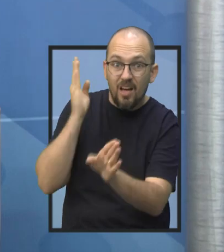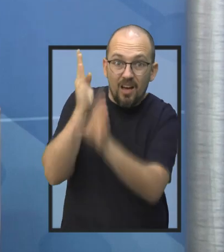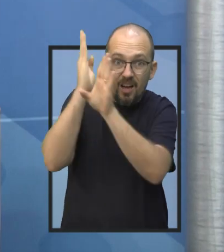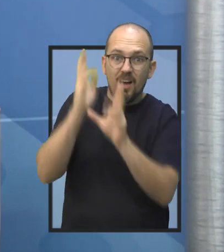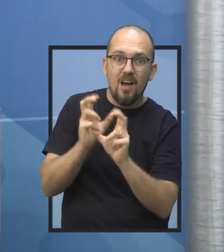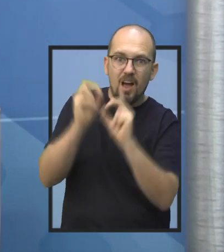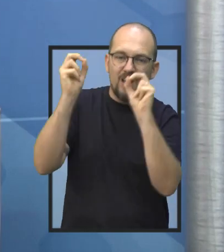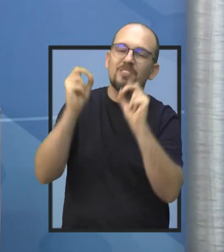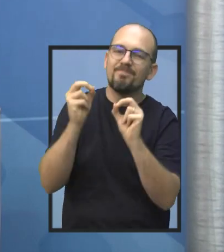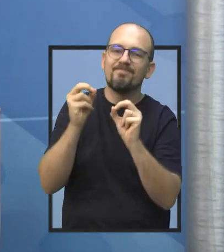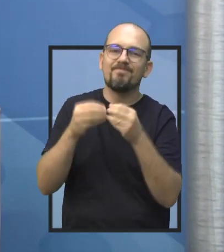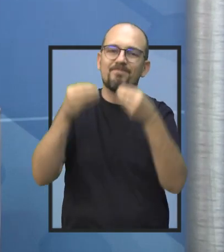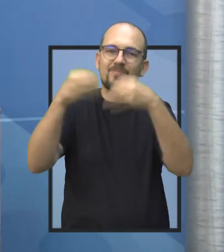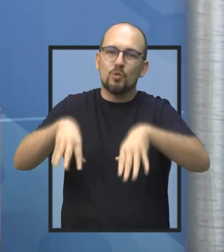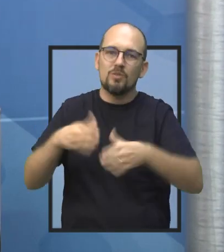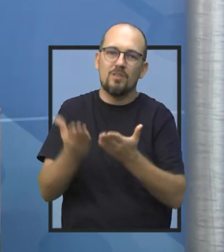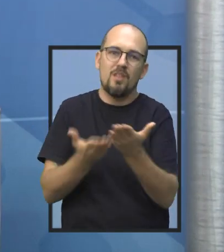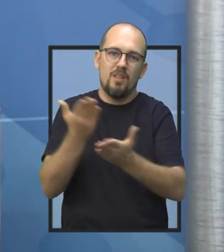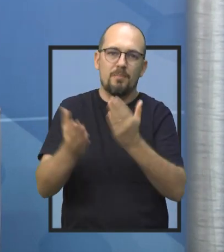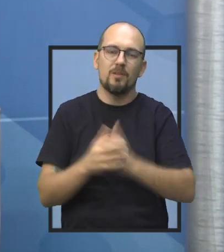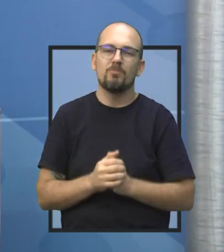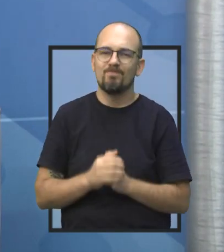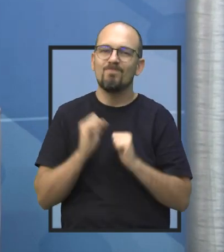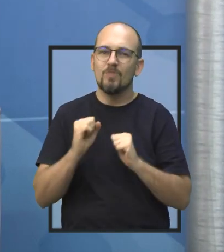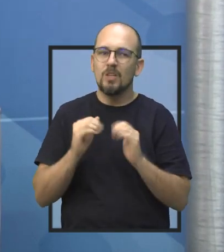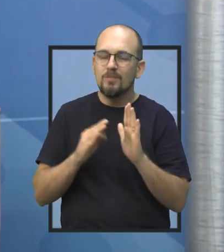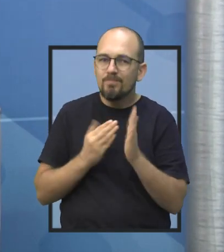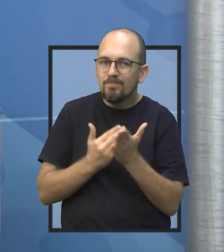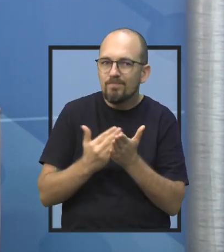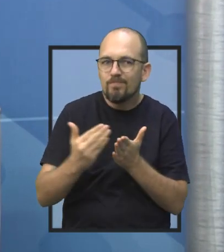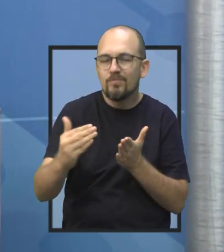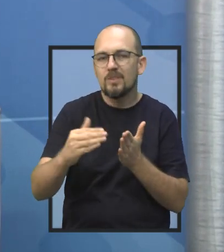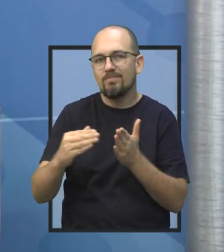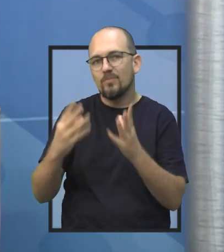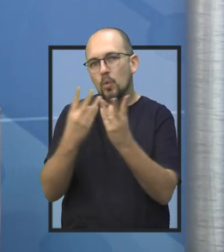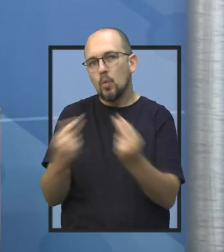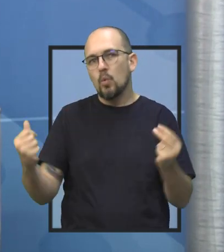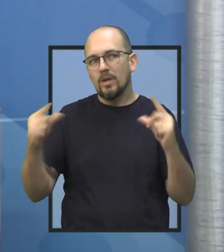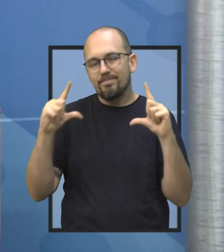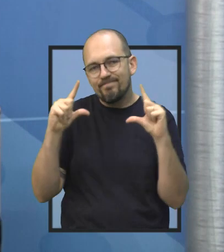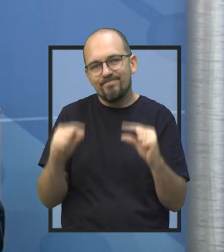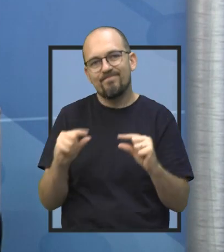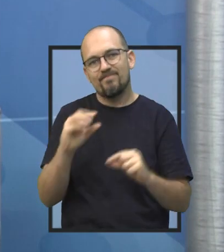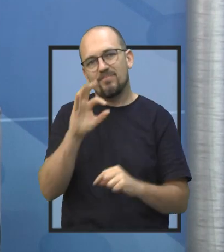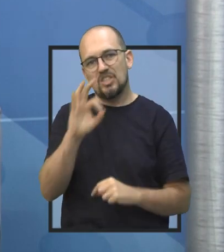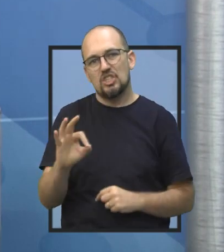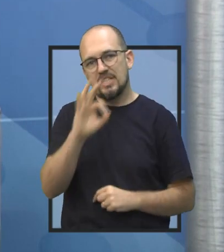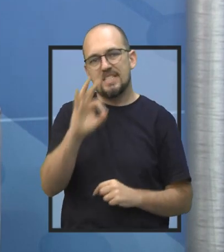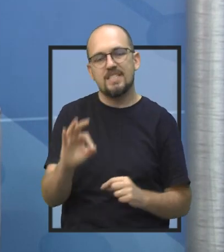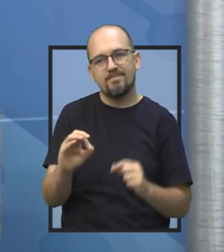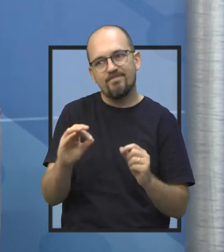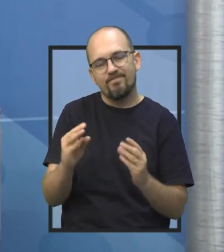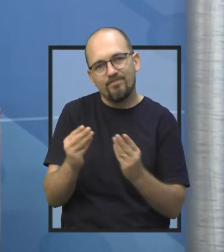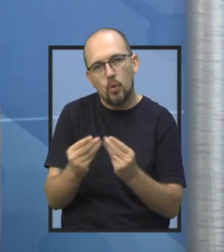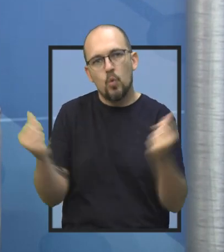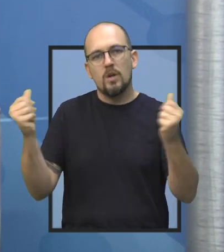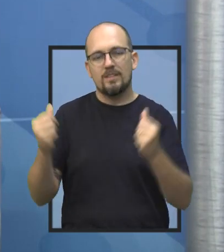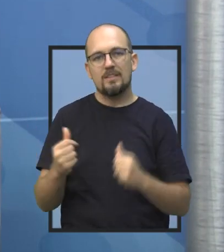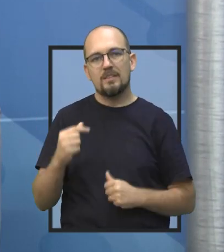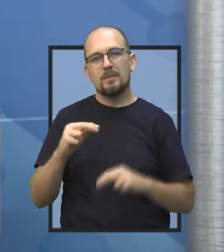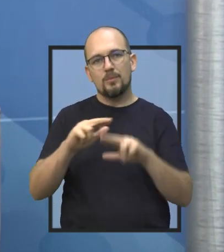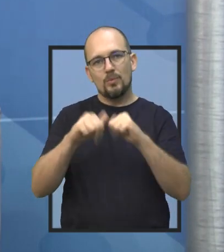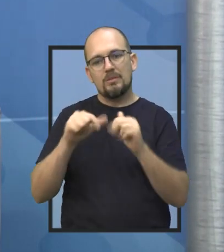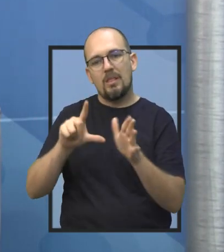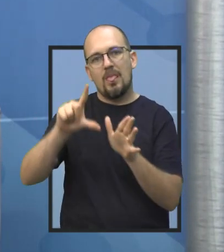tornando um tratamento mais complexo e as chances de cura acabam diminuindo drasticamente. Mas lembrando que